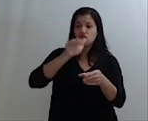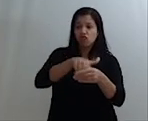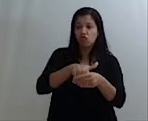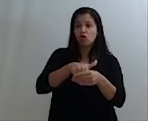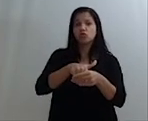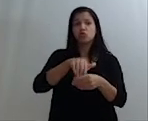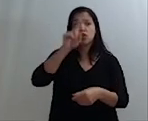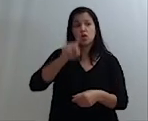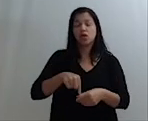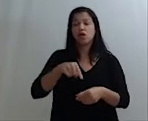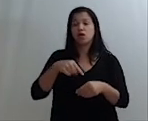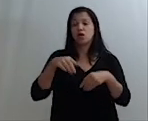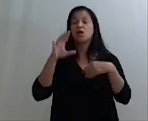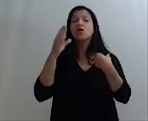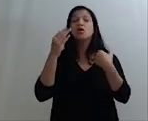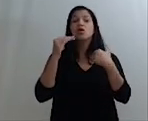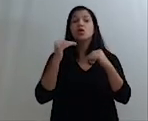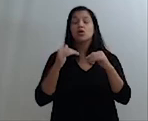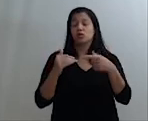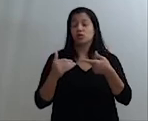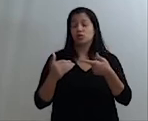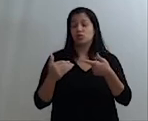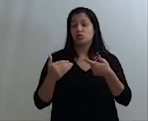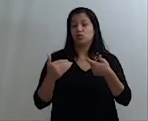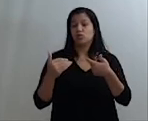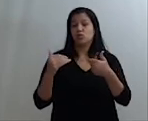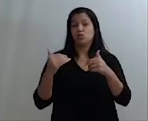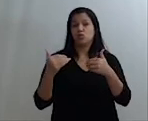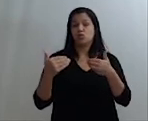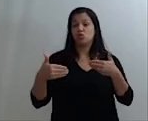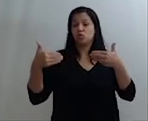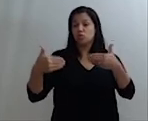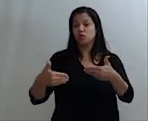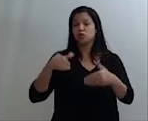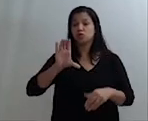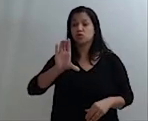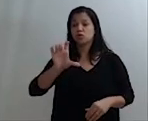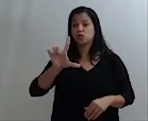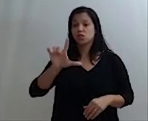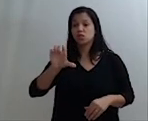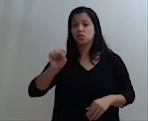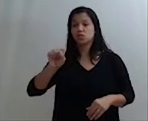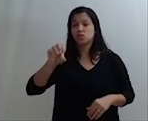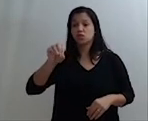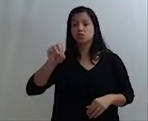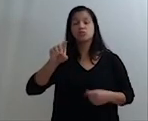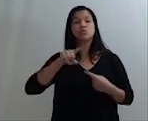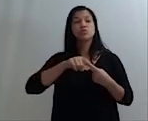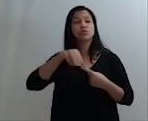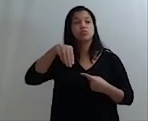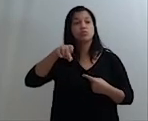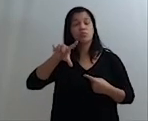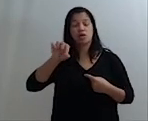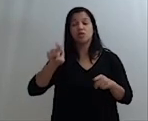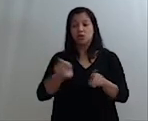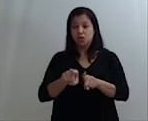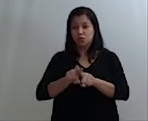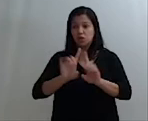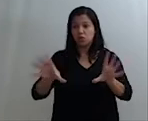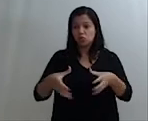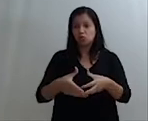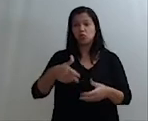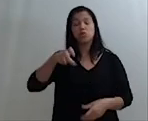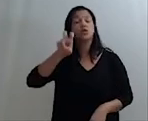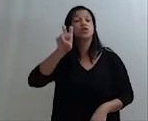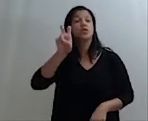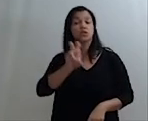o Ministro Celso de Melo na esteira da decisão proferida por a pela quinta turma desse Superior Tribunal de Justiça cuja decisão